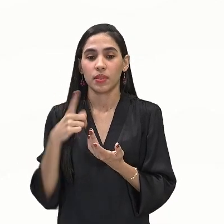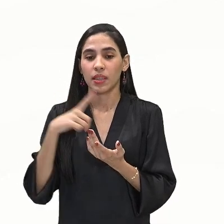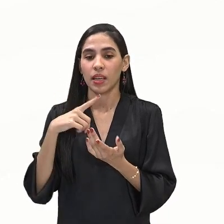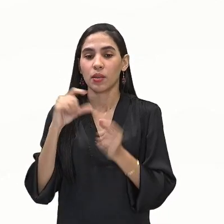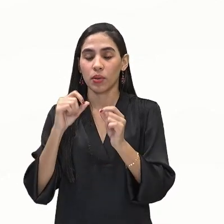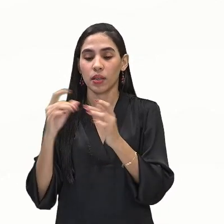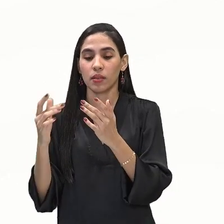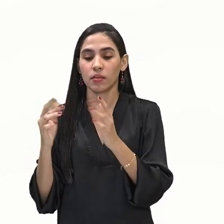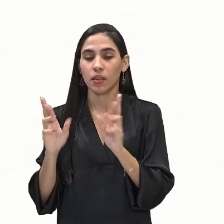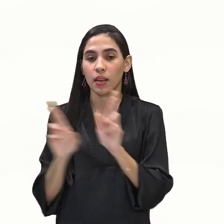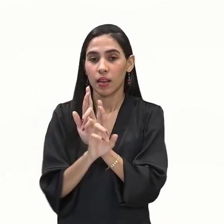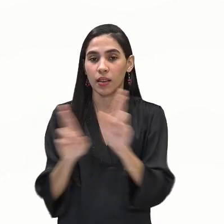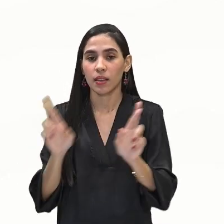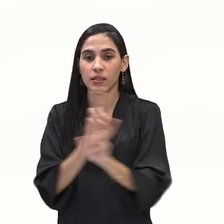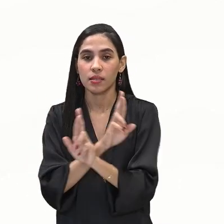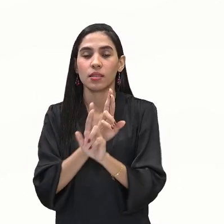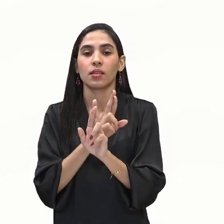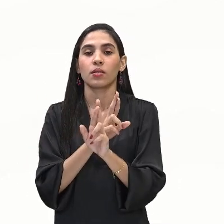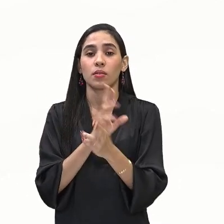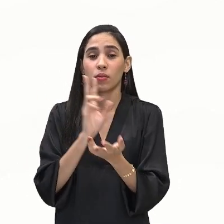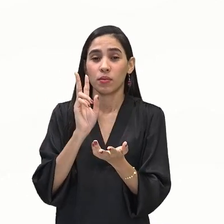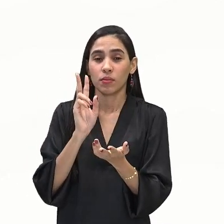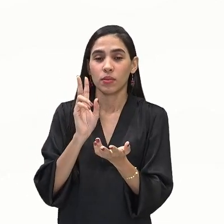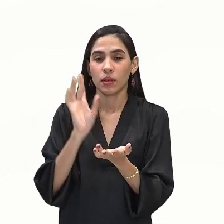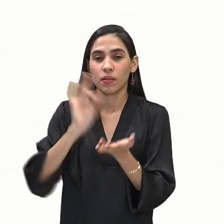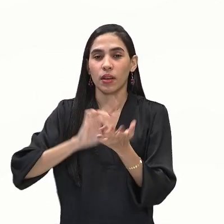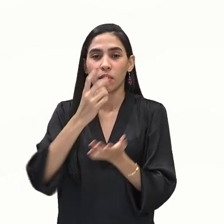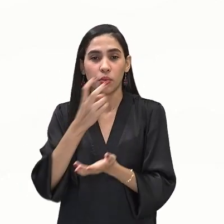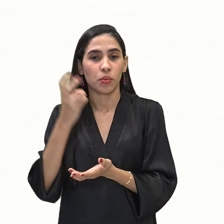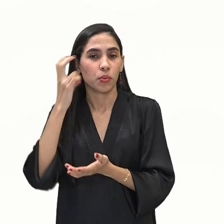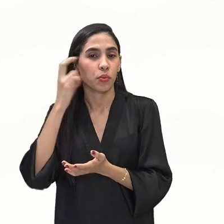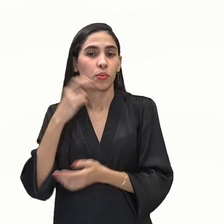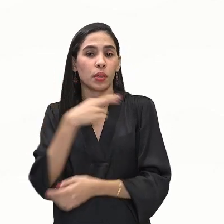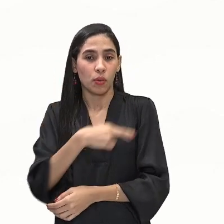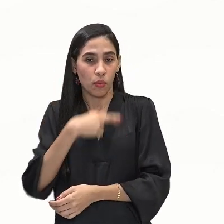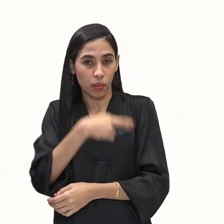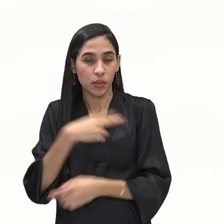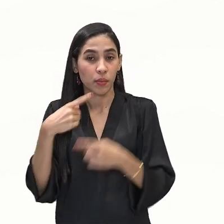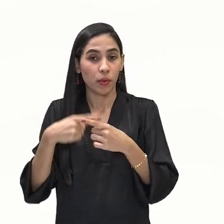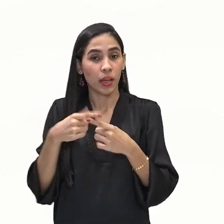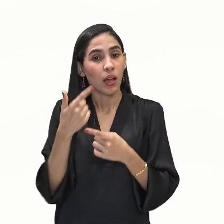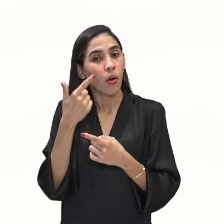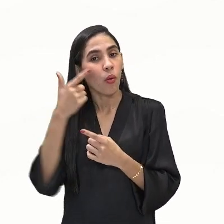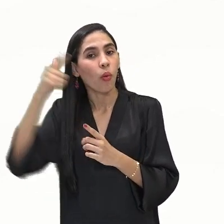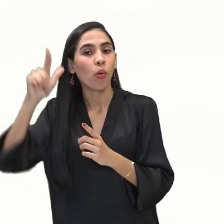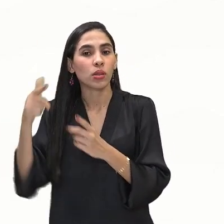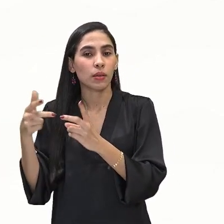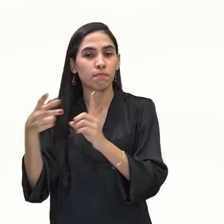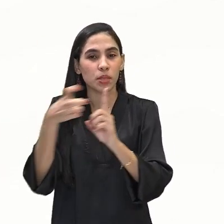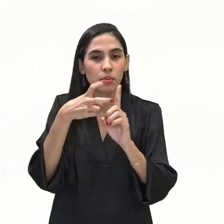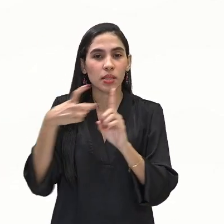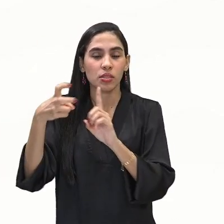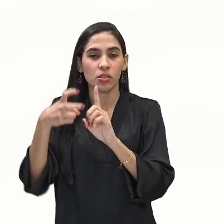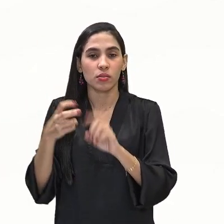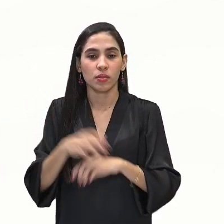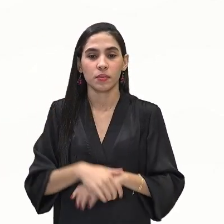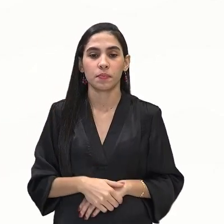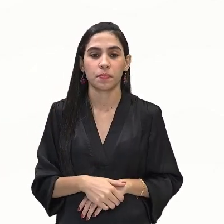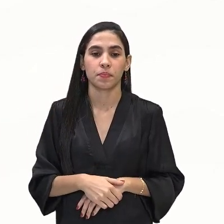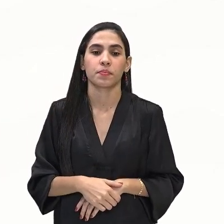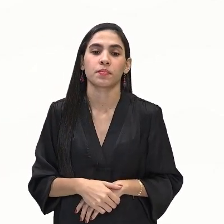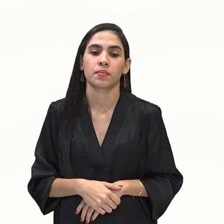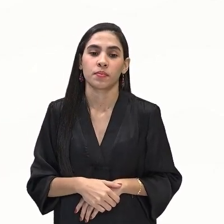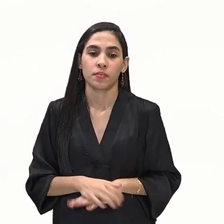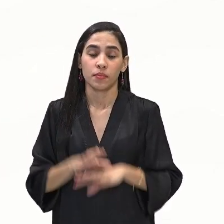intimamente relacionados exatamente com a cultura romântica, porque é um outro mundo, é um outro momento. Muito bem.